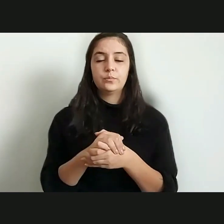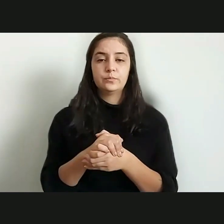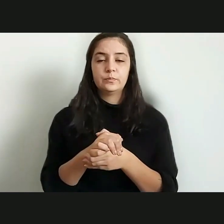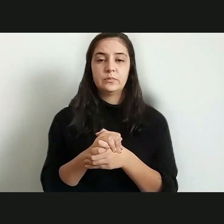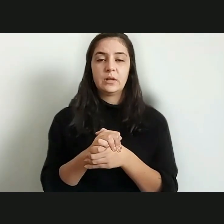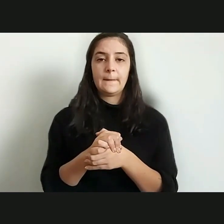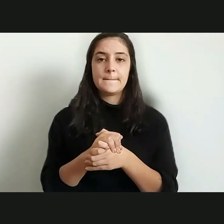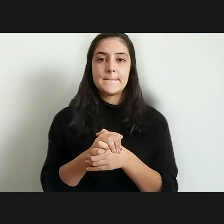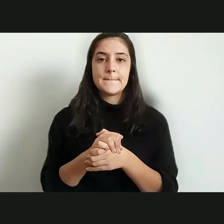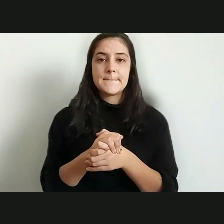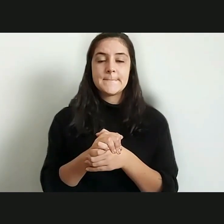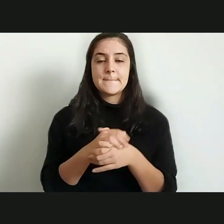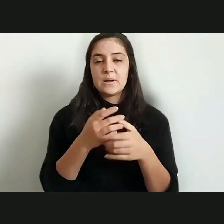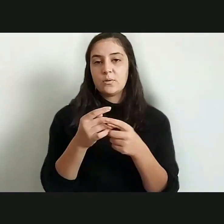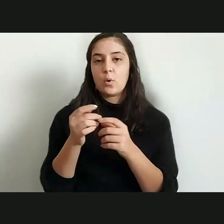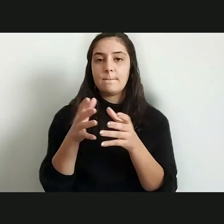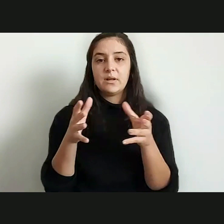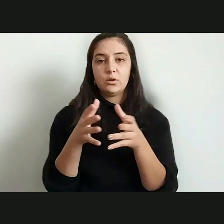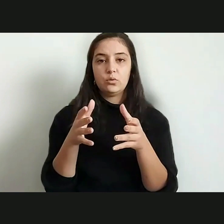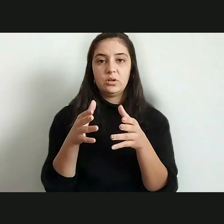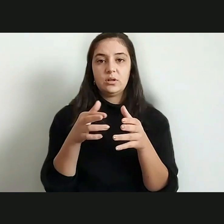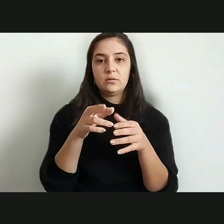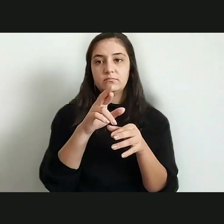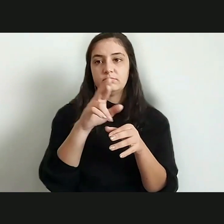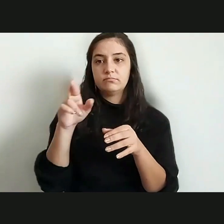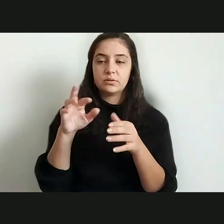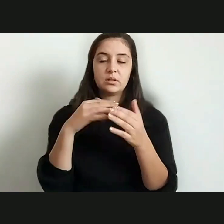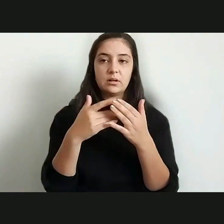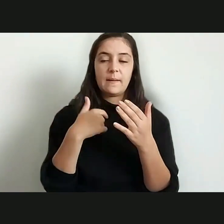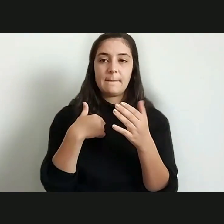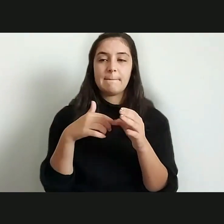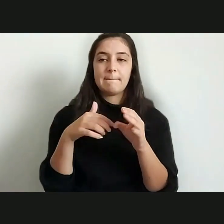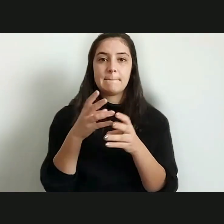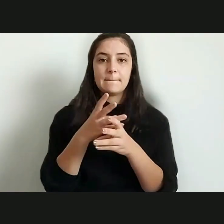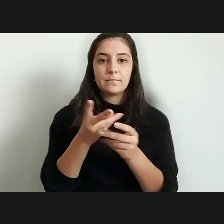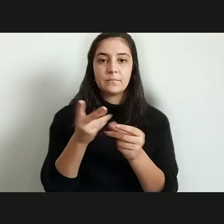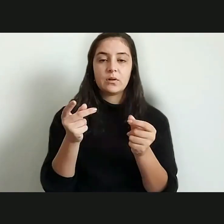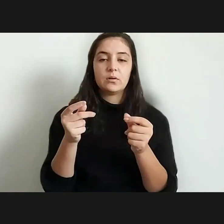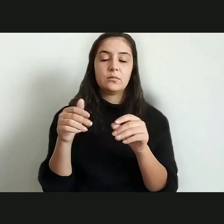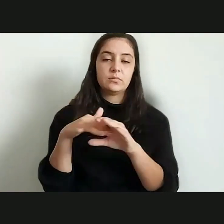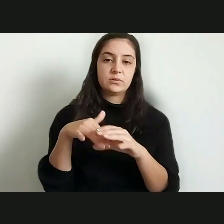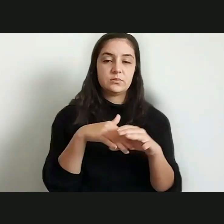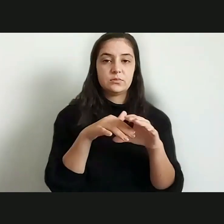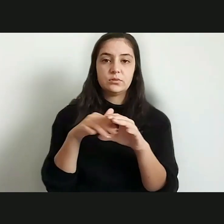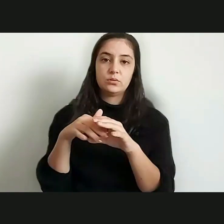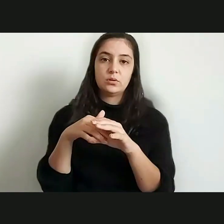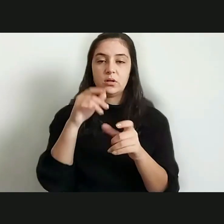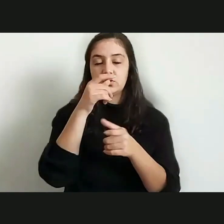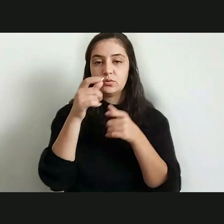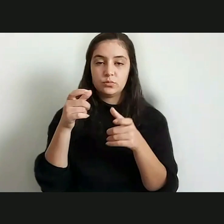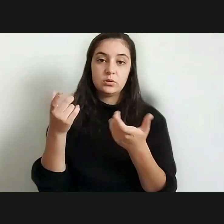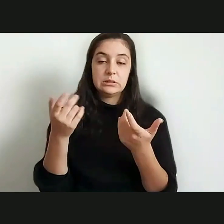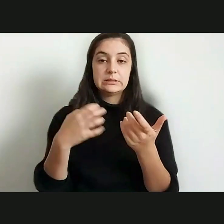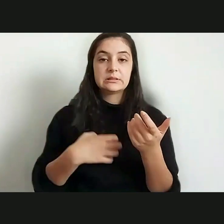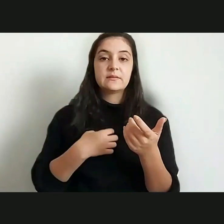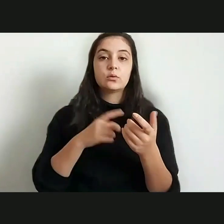Nem sempre, ou na maior parte das vezes, são devolvidos os resultados da participação aos cidadãos e às cidadãs. E isto significa, portanto, que estes